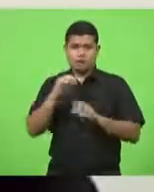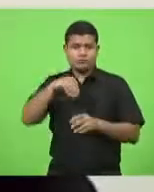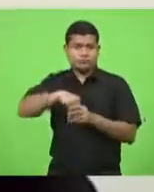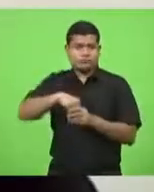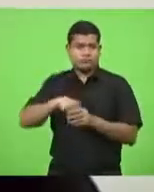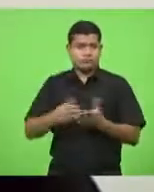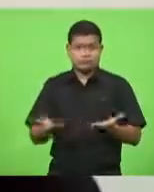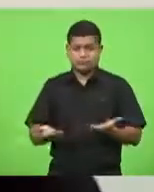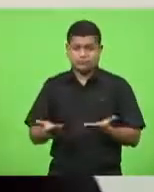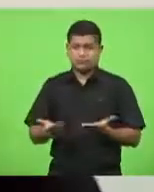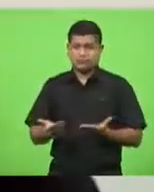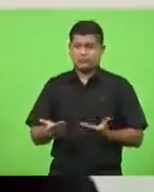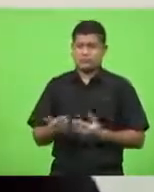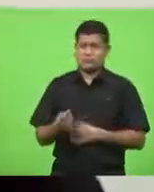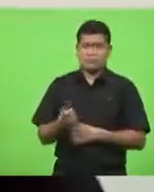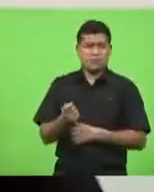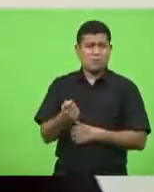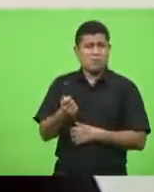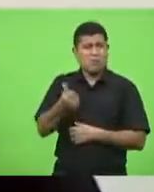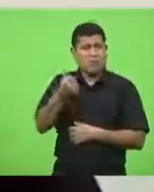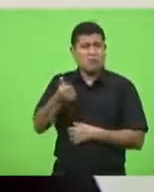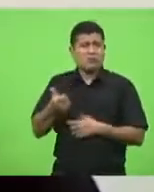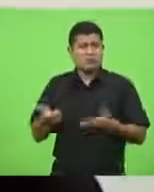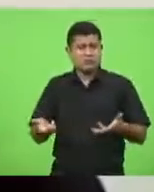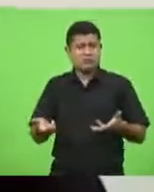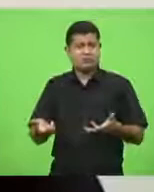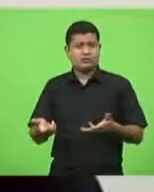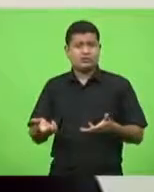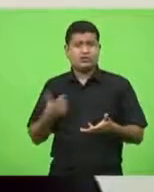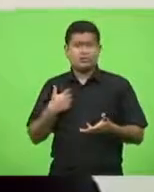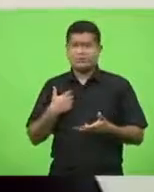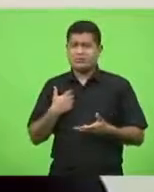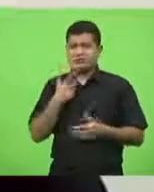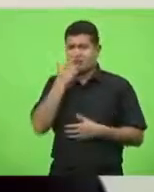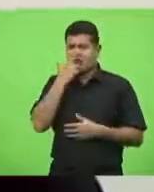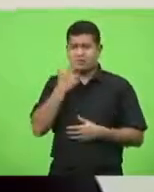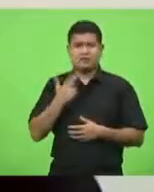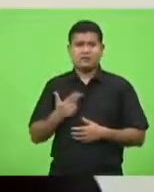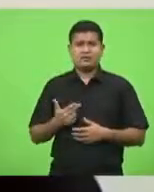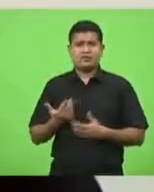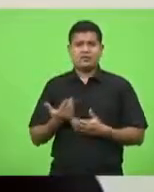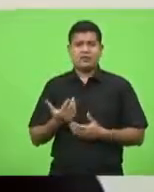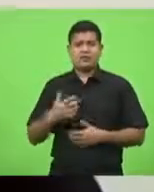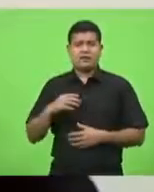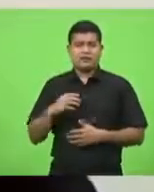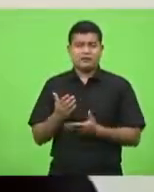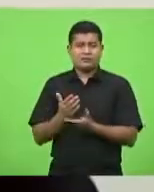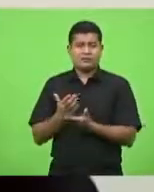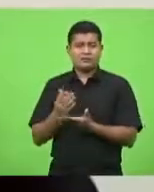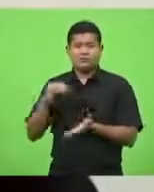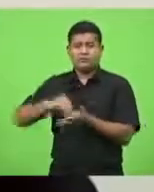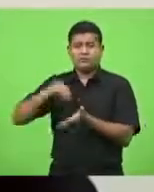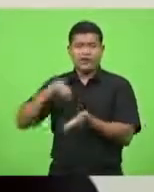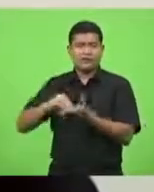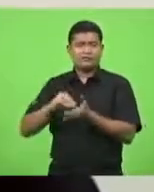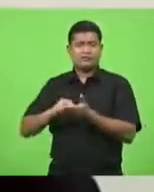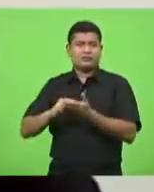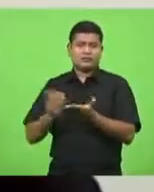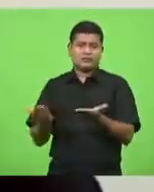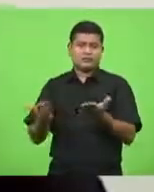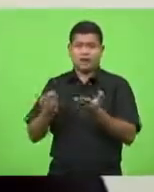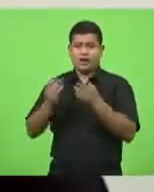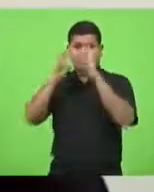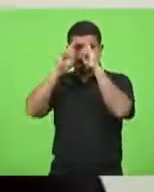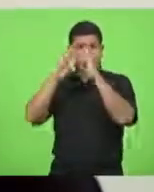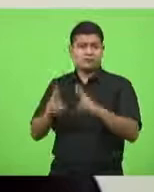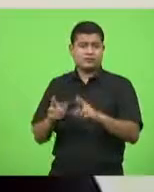Insuficiente, minúsculo, cruel, covarde, desumano, o auxílio emergencial